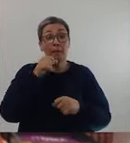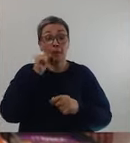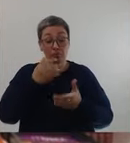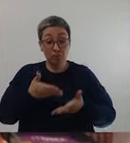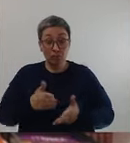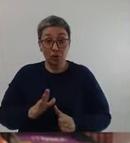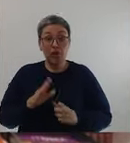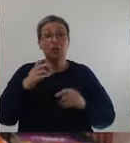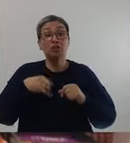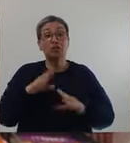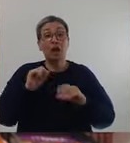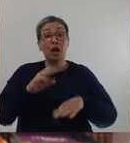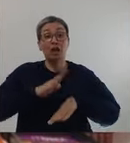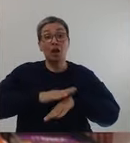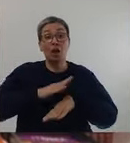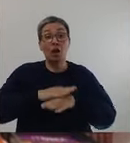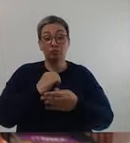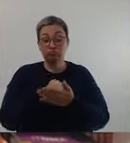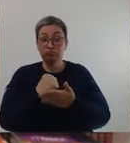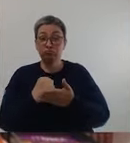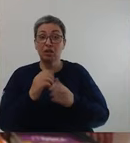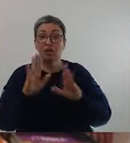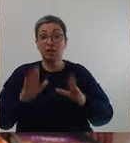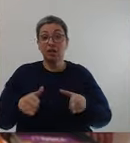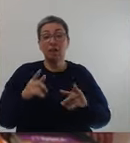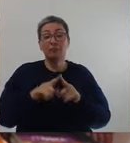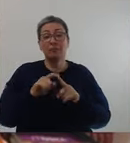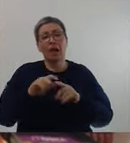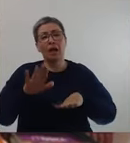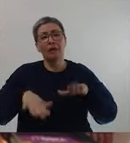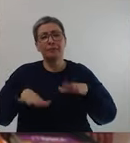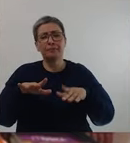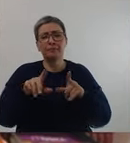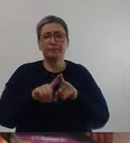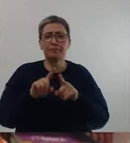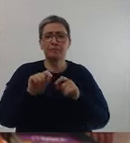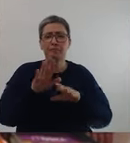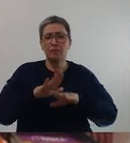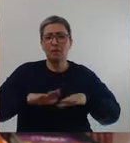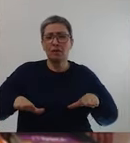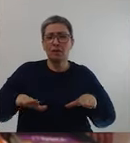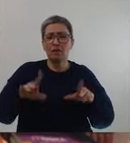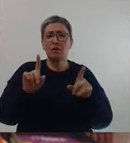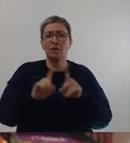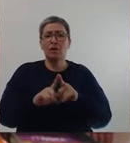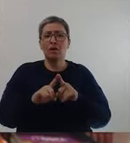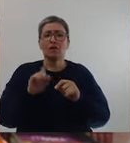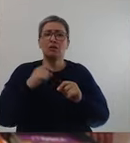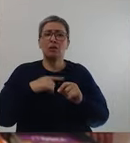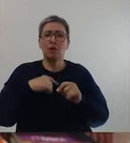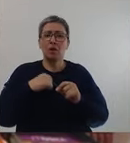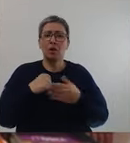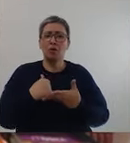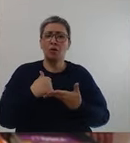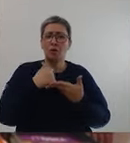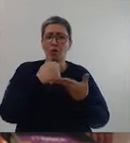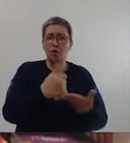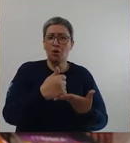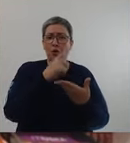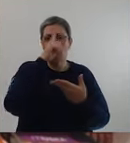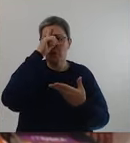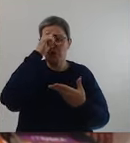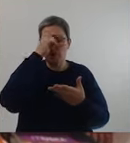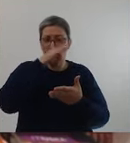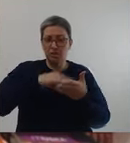mãe deu à luz e já dá para fazer o processo de registro, né? Em muitos casos, as crianças, elas saem do